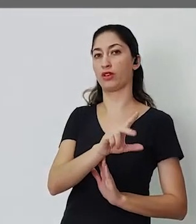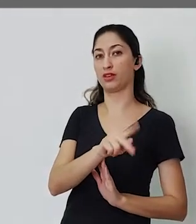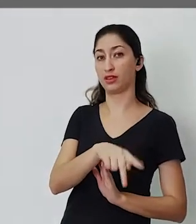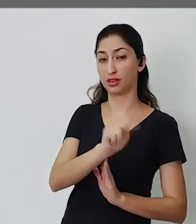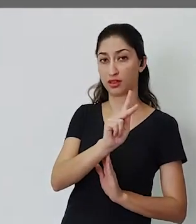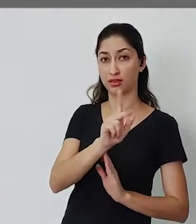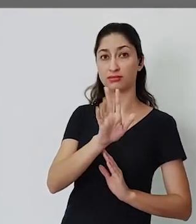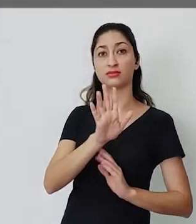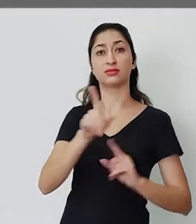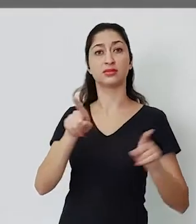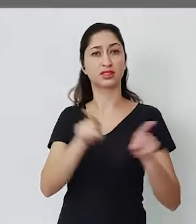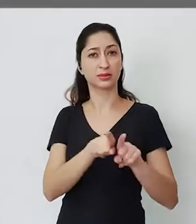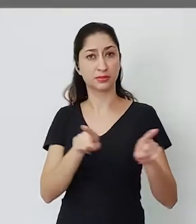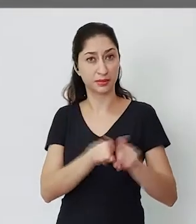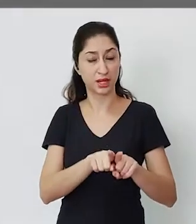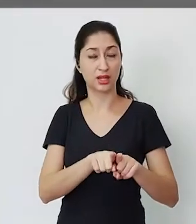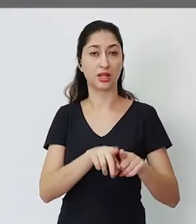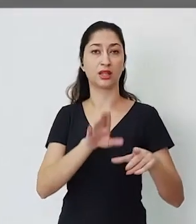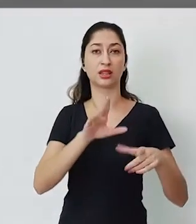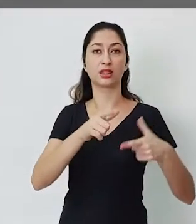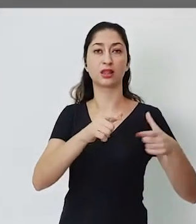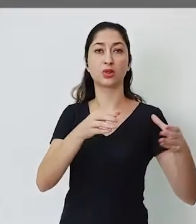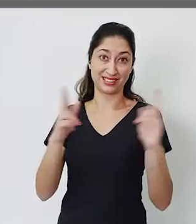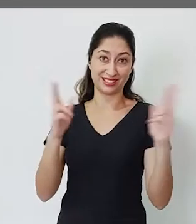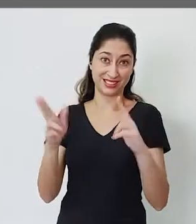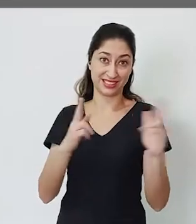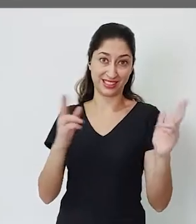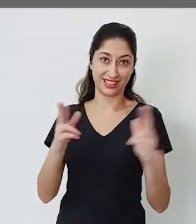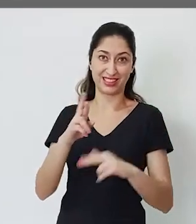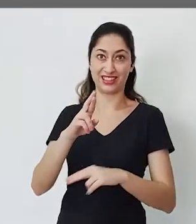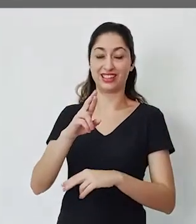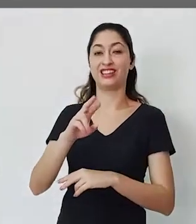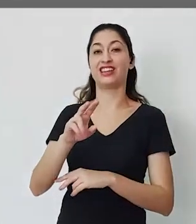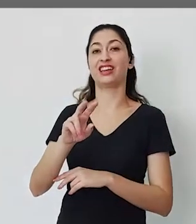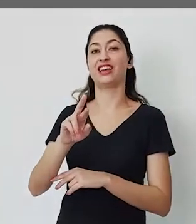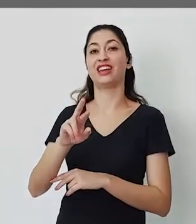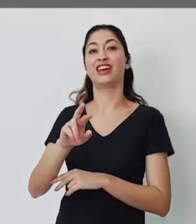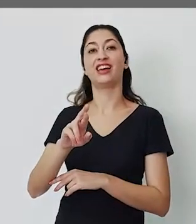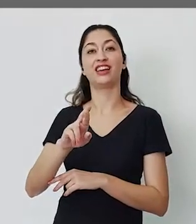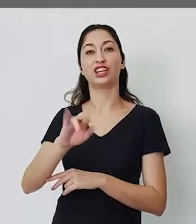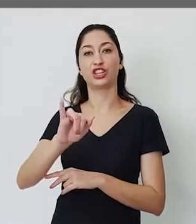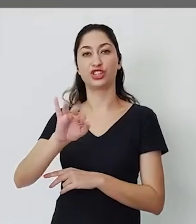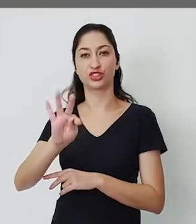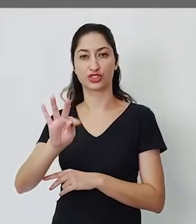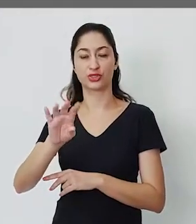e agente cultural, participante do coletivo Terra Firme,